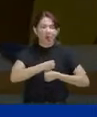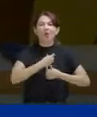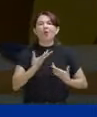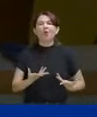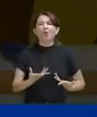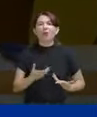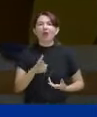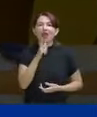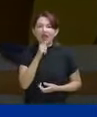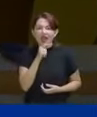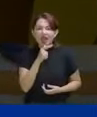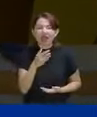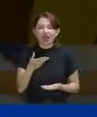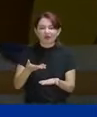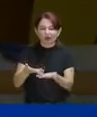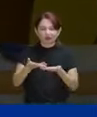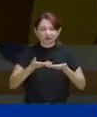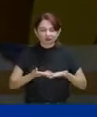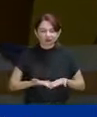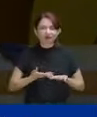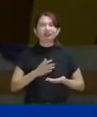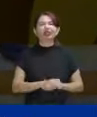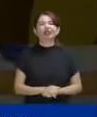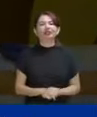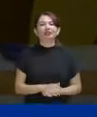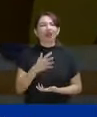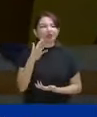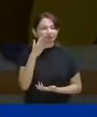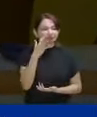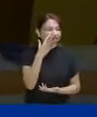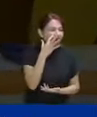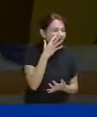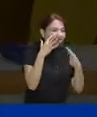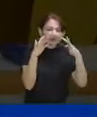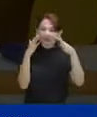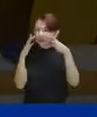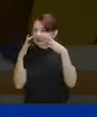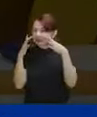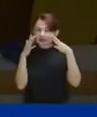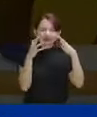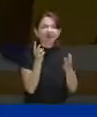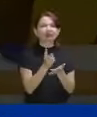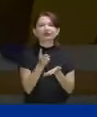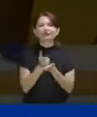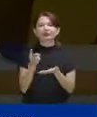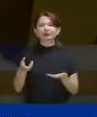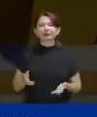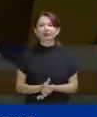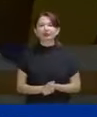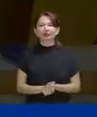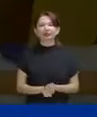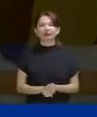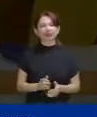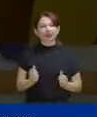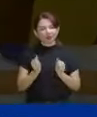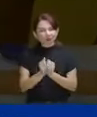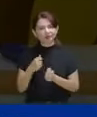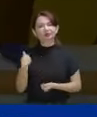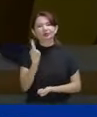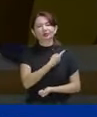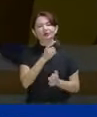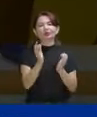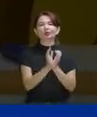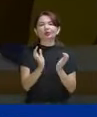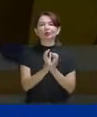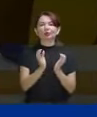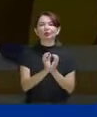TRE, desembargador João Lage. Está sempre com muita atenção em cima assim, do nosso trabalho. Então, faz parte, para nós, ele faz parte da nossa